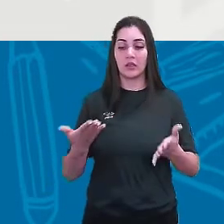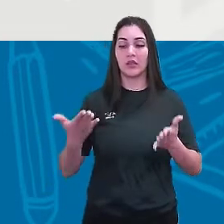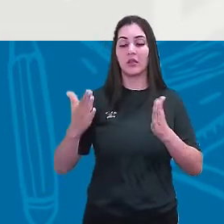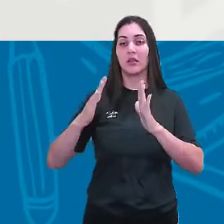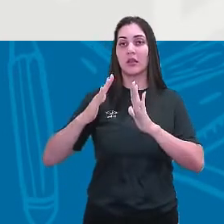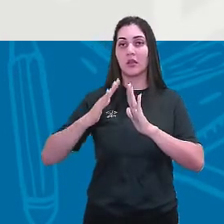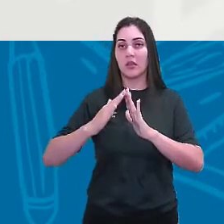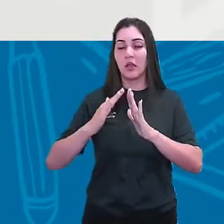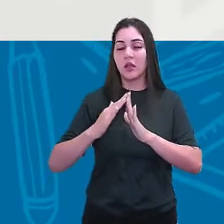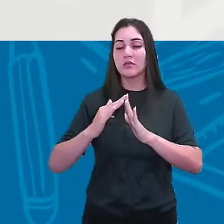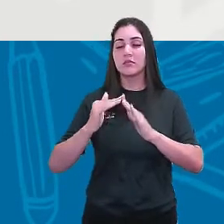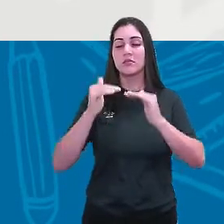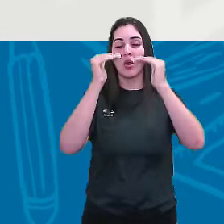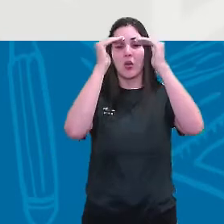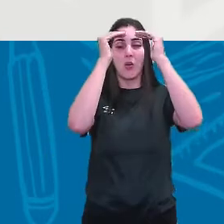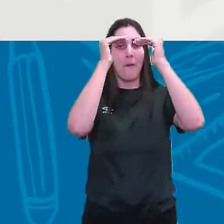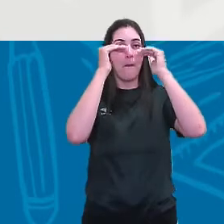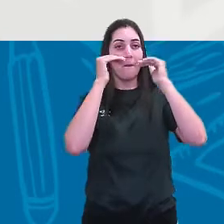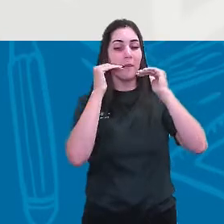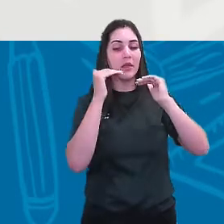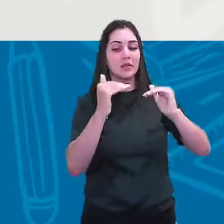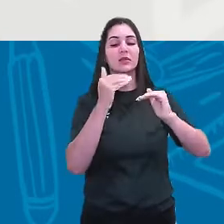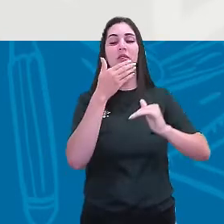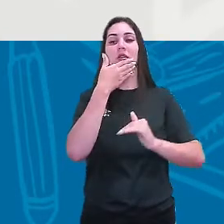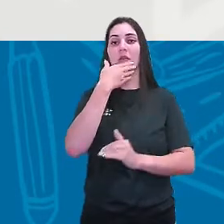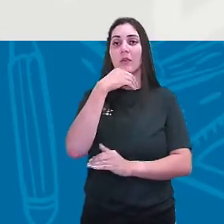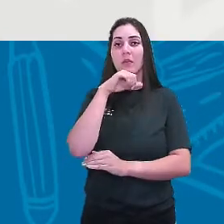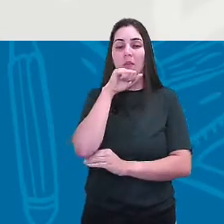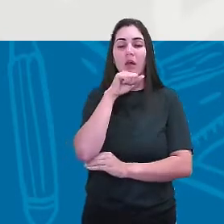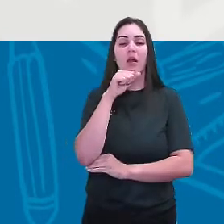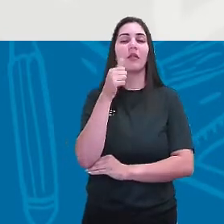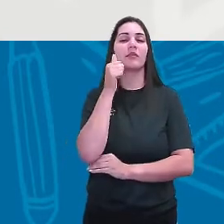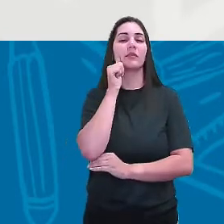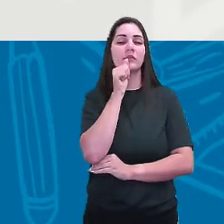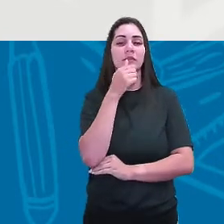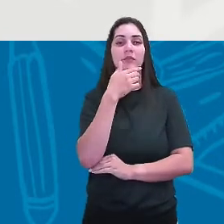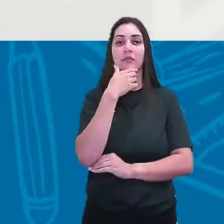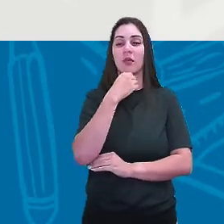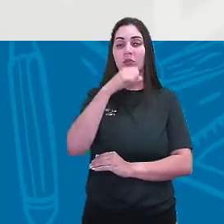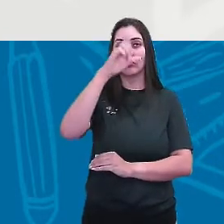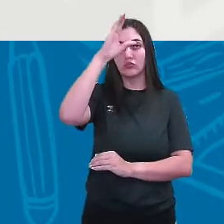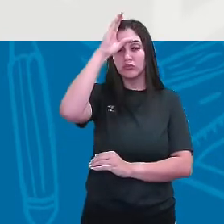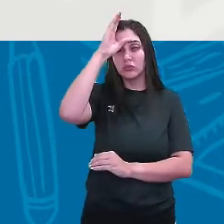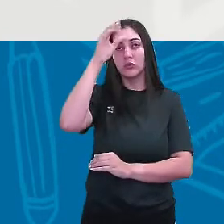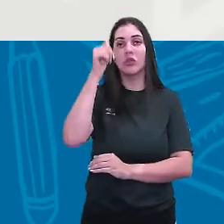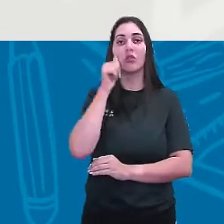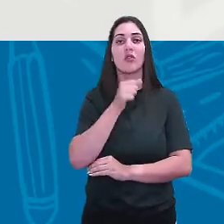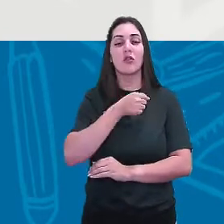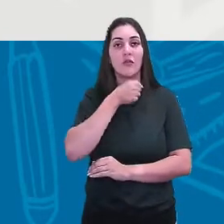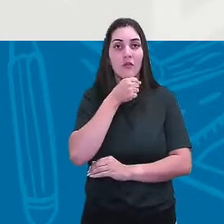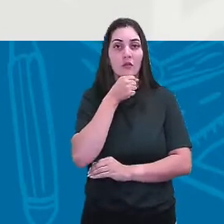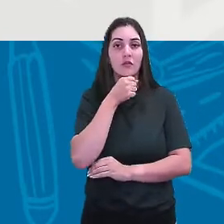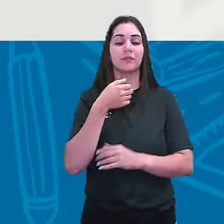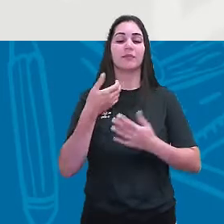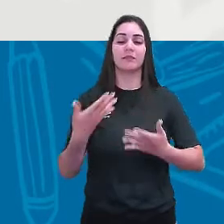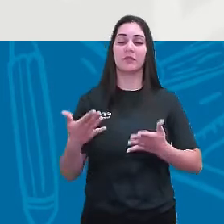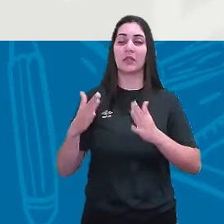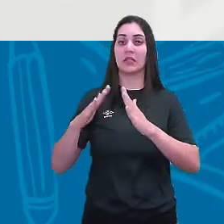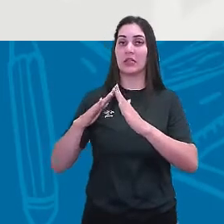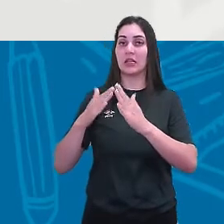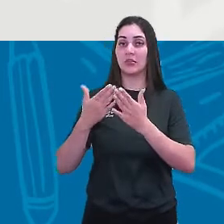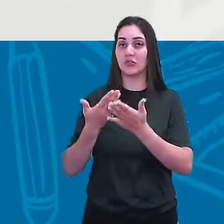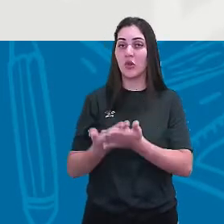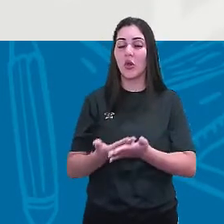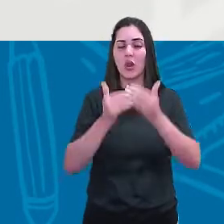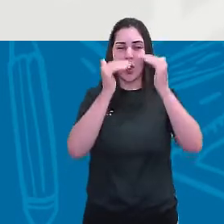casa, obedecer os pais, os tios, os avós. E na escola, obedecer quem? Na escola, obedecer